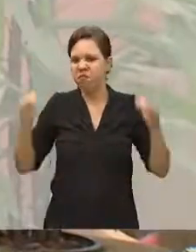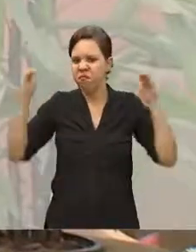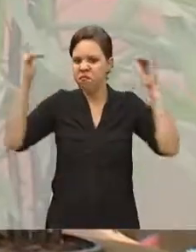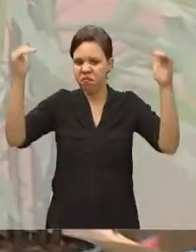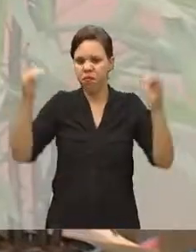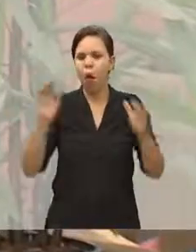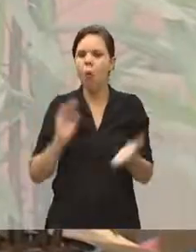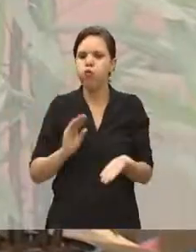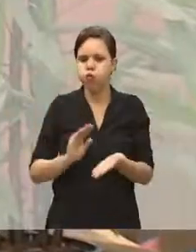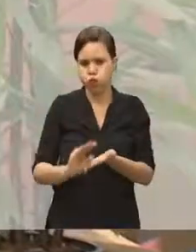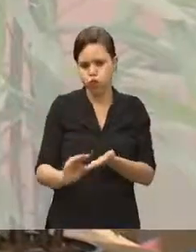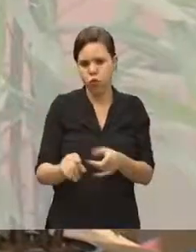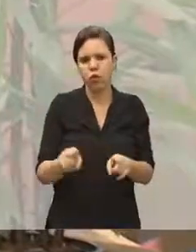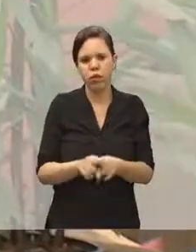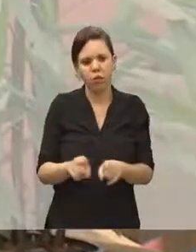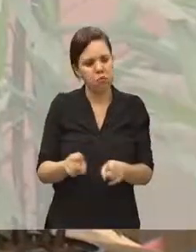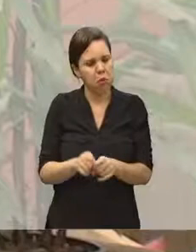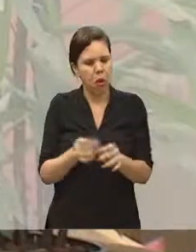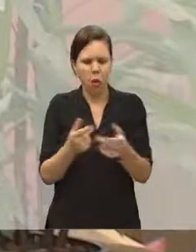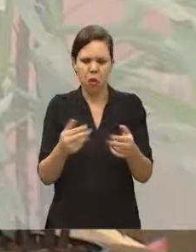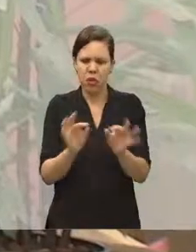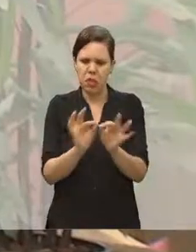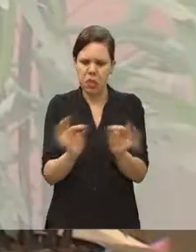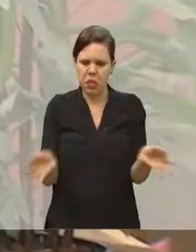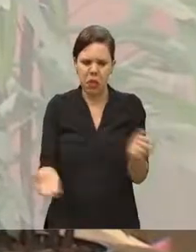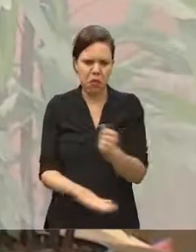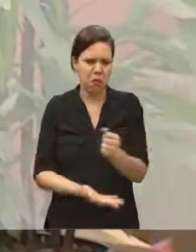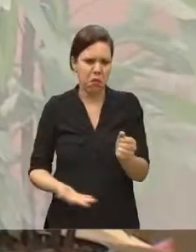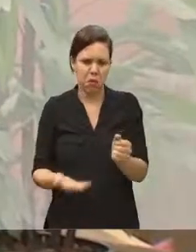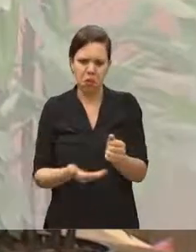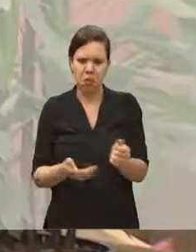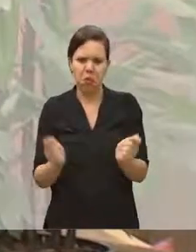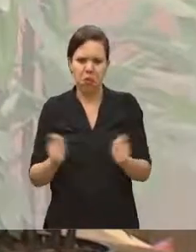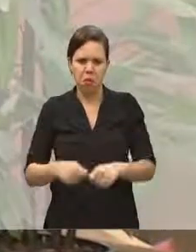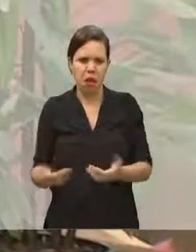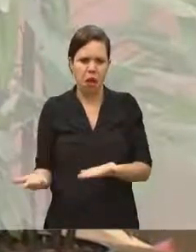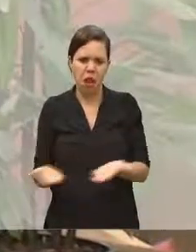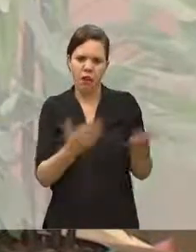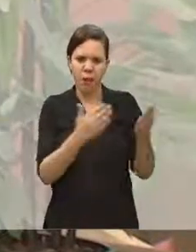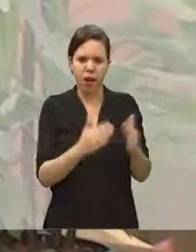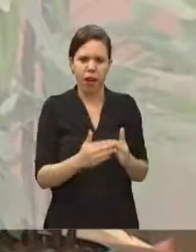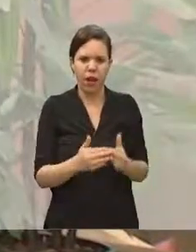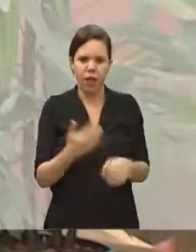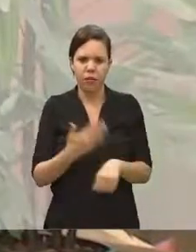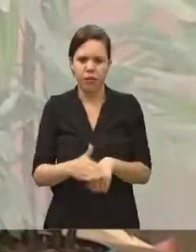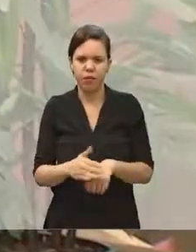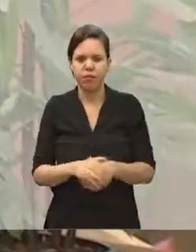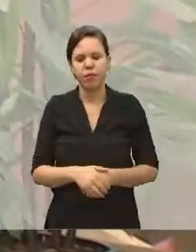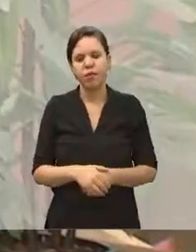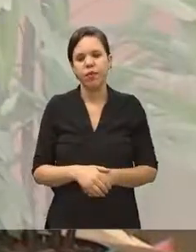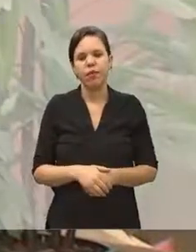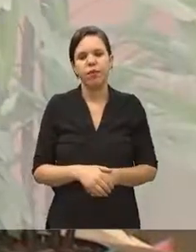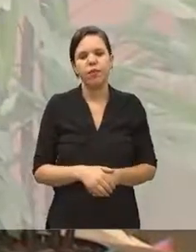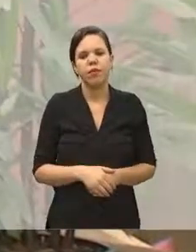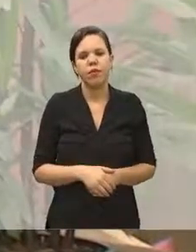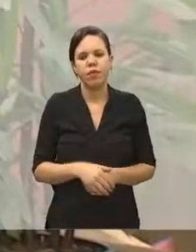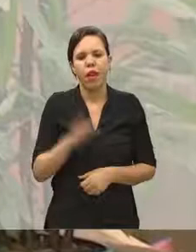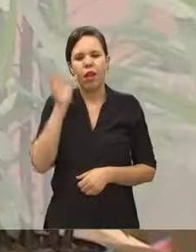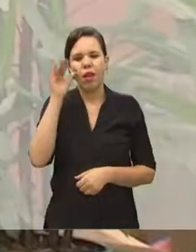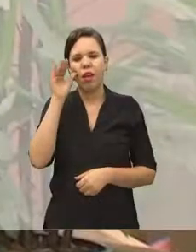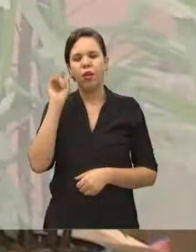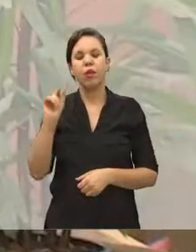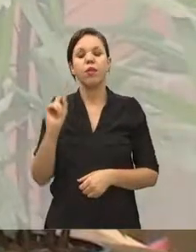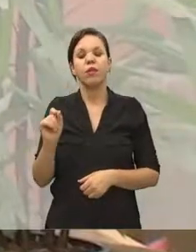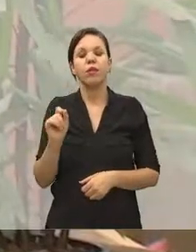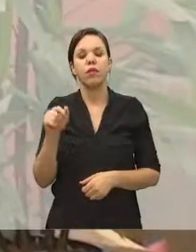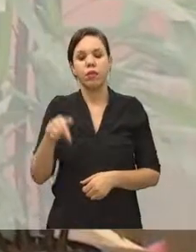um investimento, mas tem soluções que são super simples, que pode levar para casa agora e já aplicar. Uma coisa que eu fiquei super curiosa,